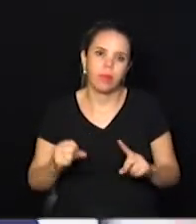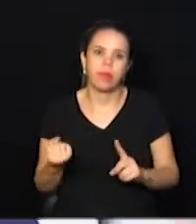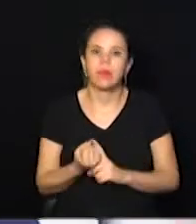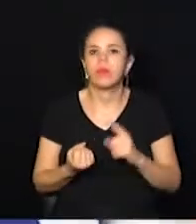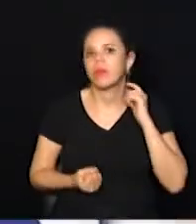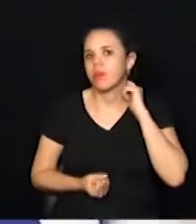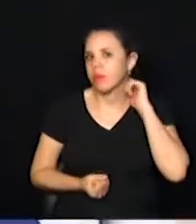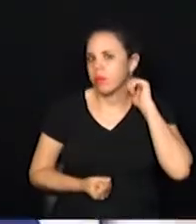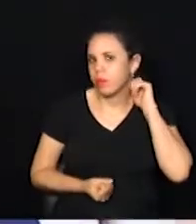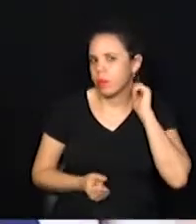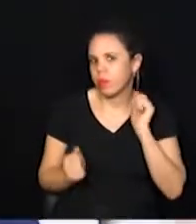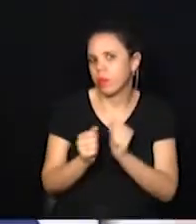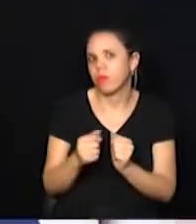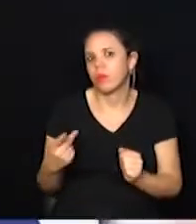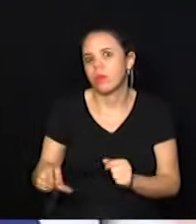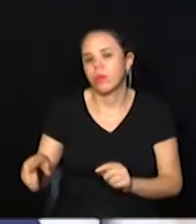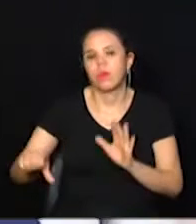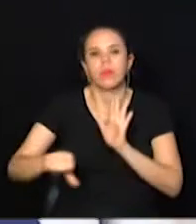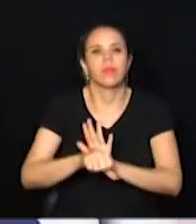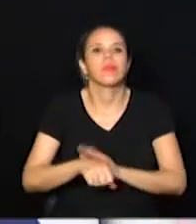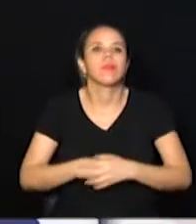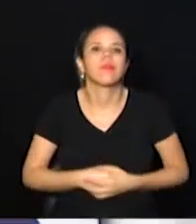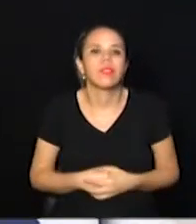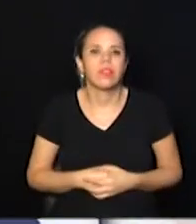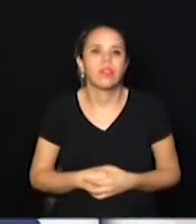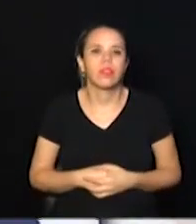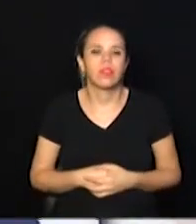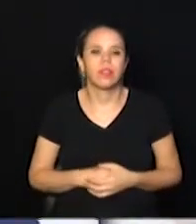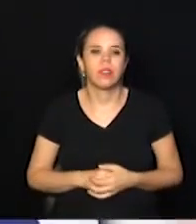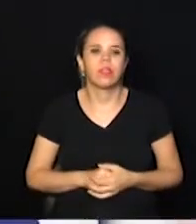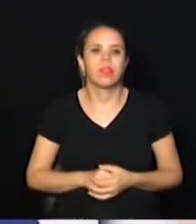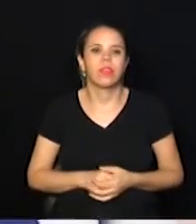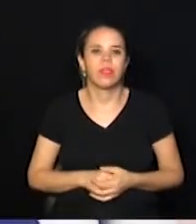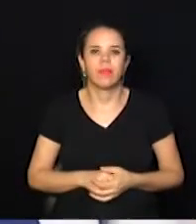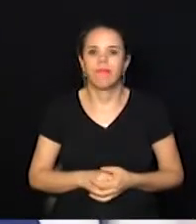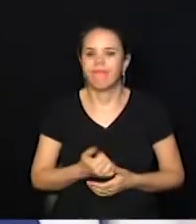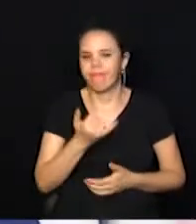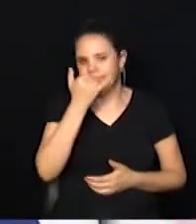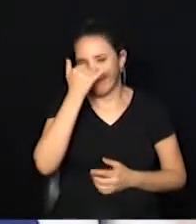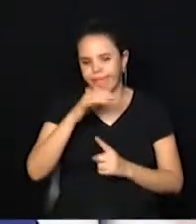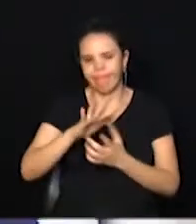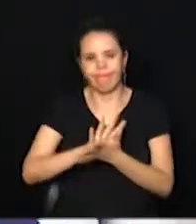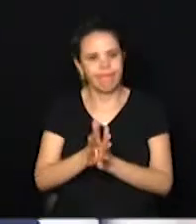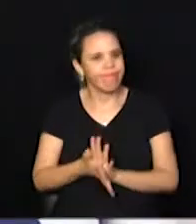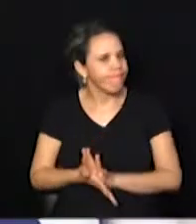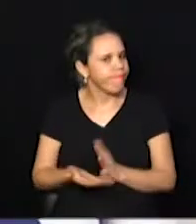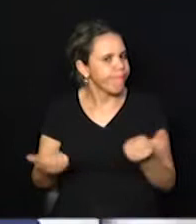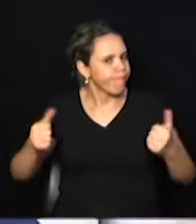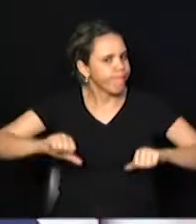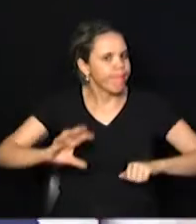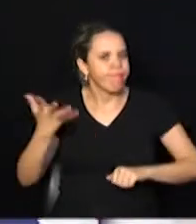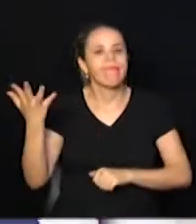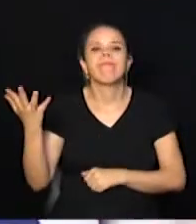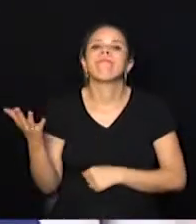social, junto, né? Um crime que é pura barbárie, pura expressão do que de pior pode